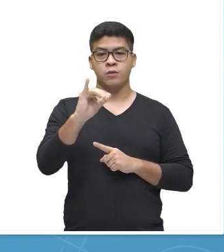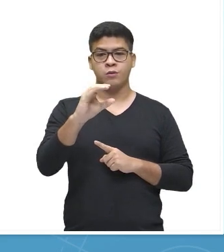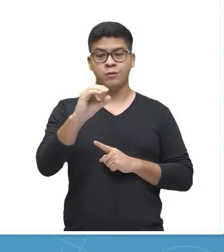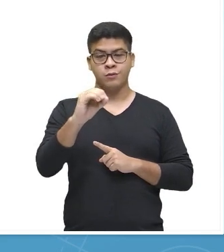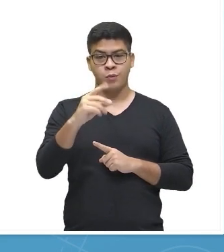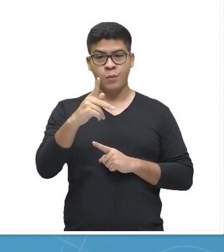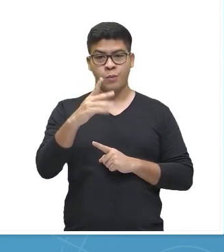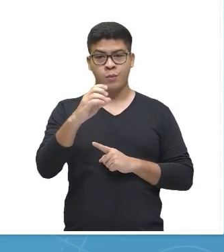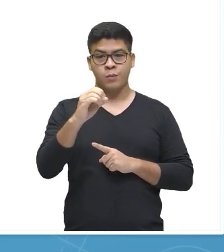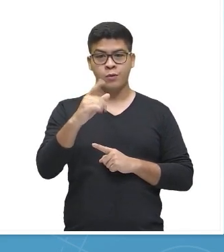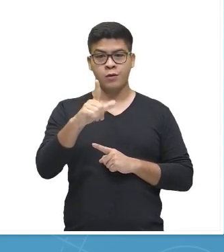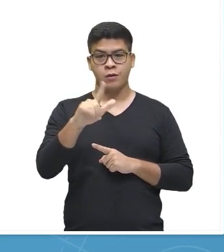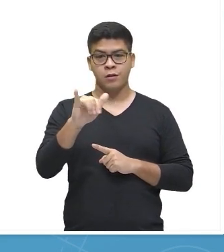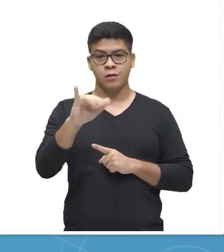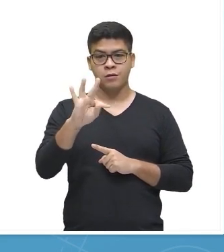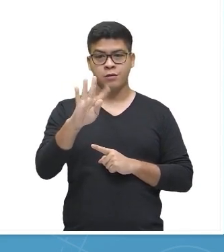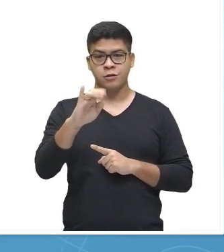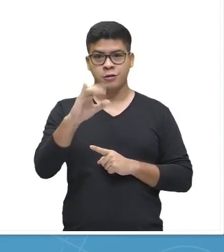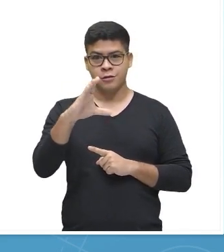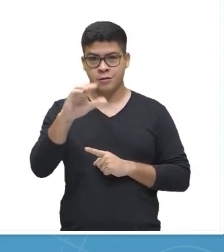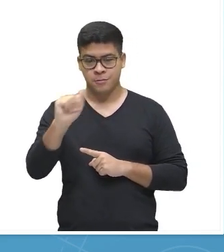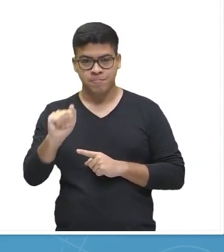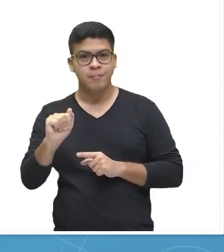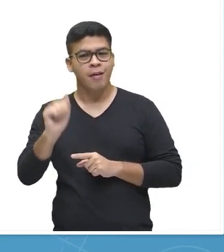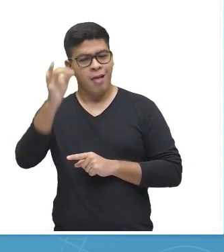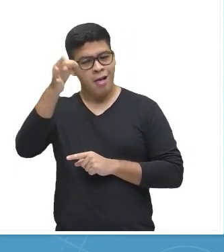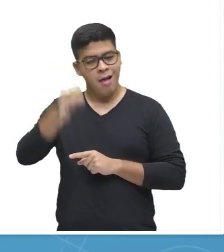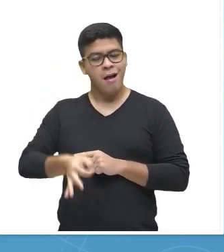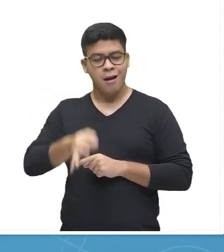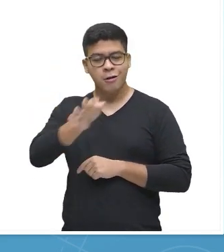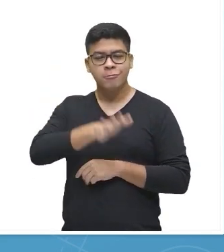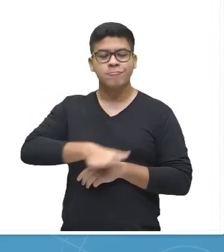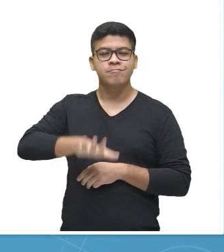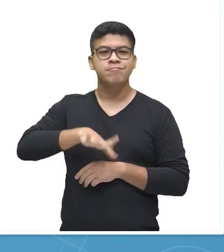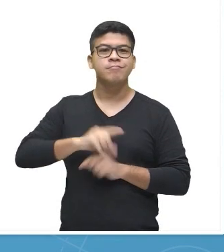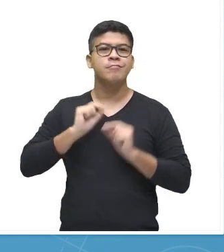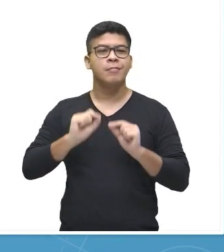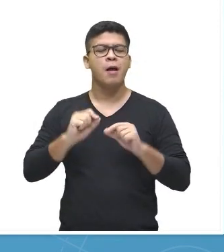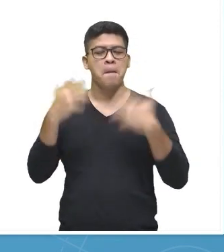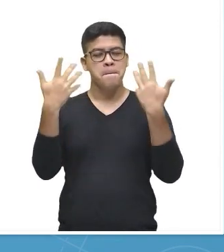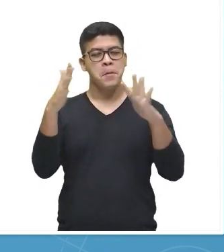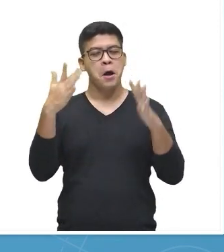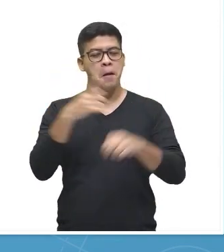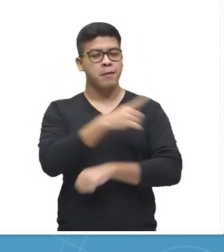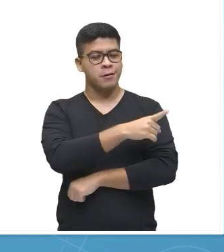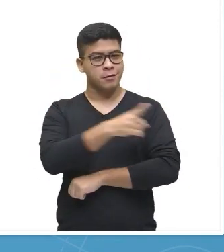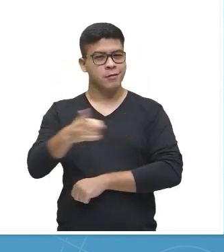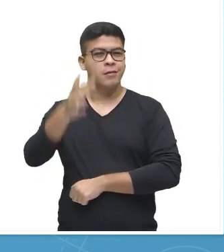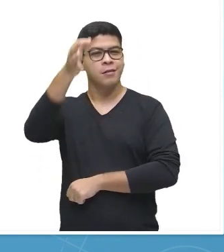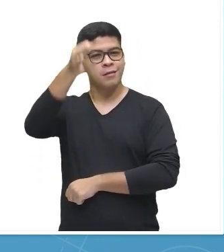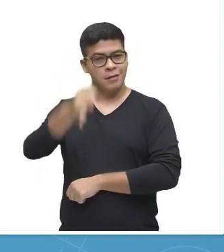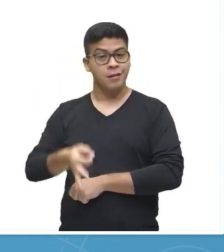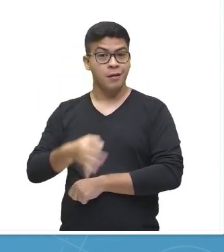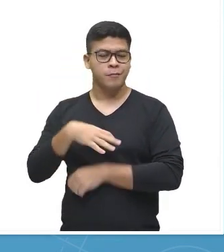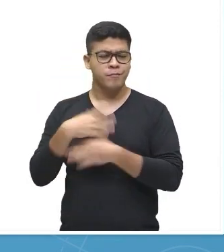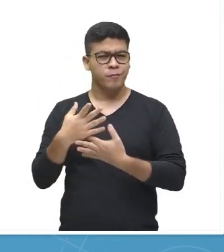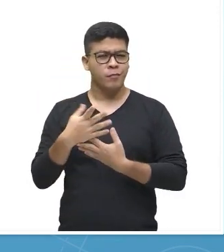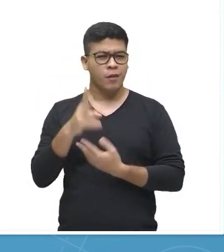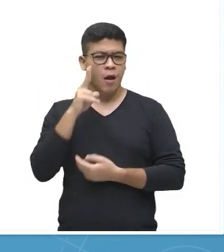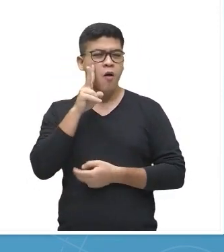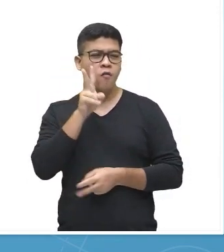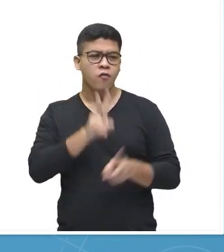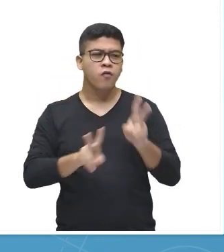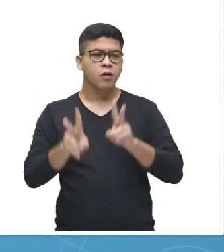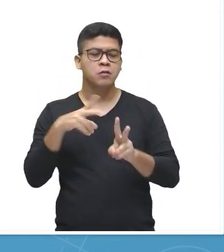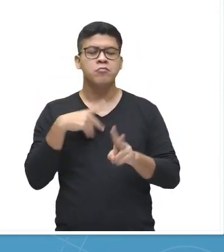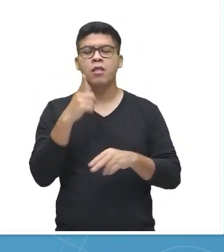sociopolítica. Esta é a nossa resposta. Parabéns a todos aqueles que acertaram. Vamos dar uma